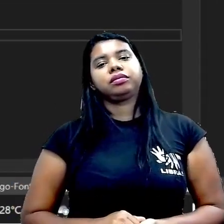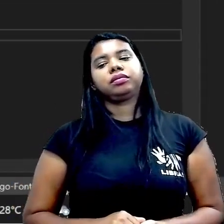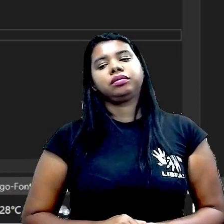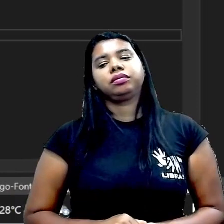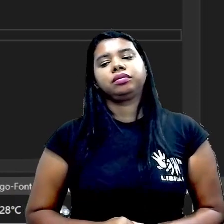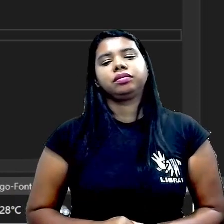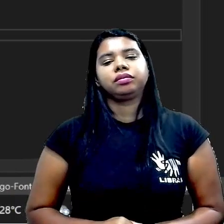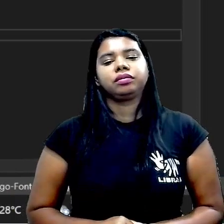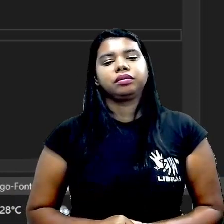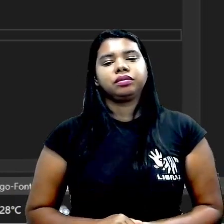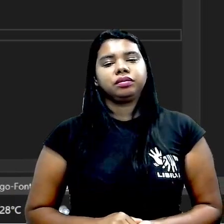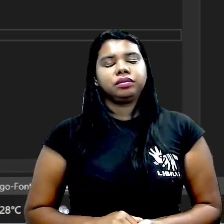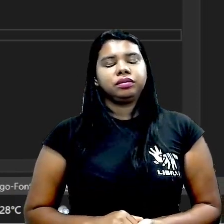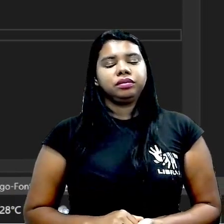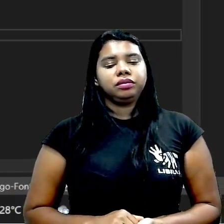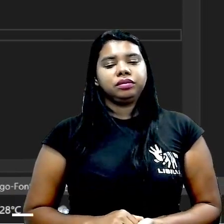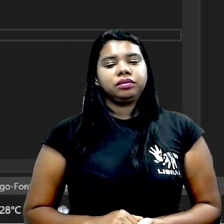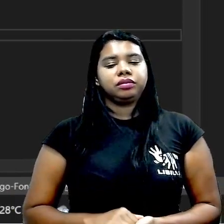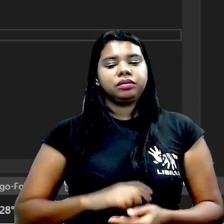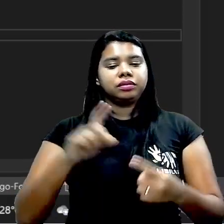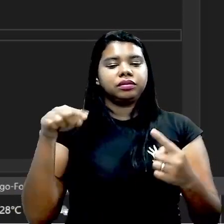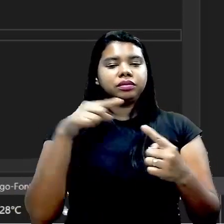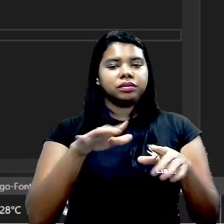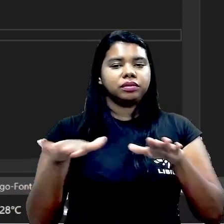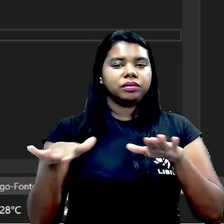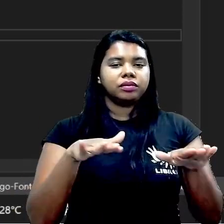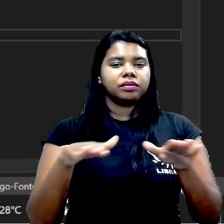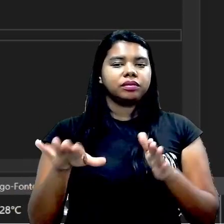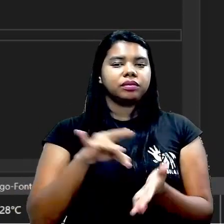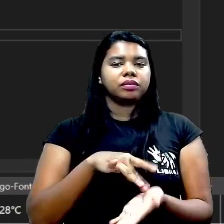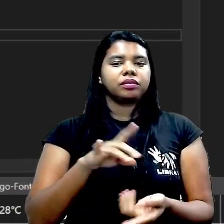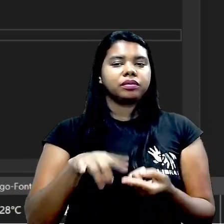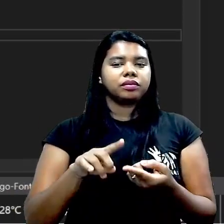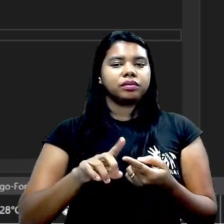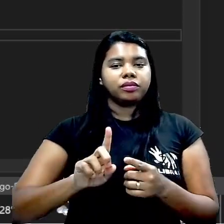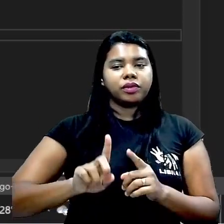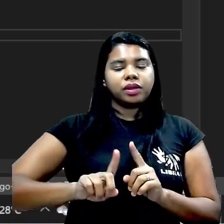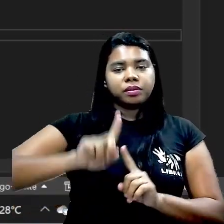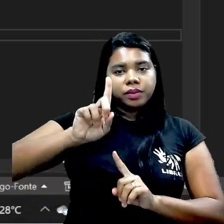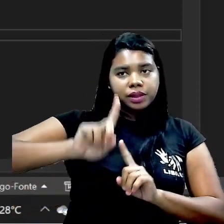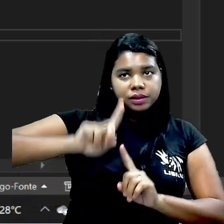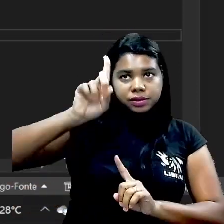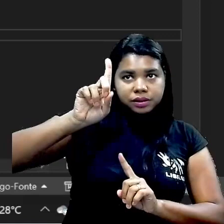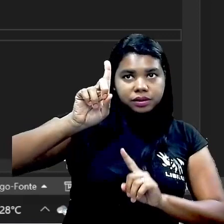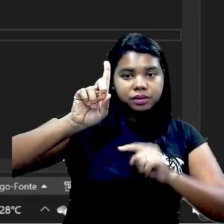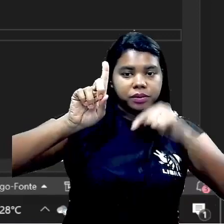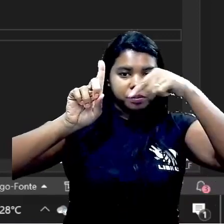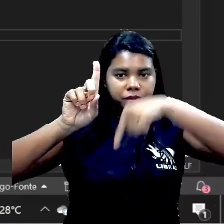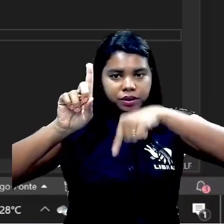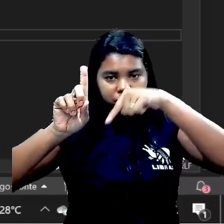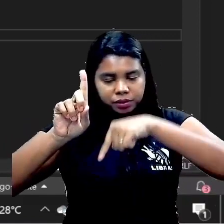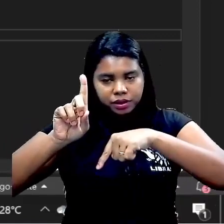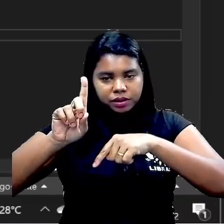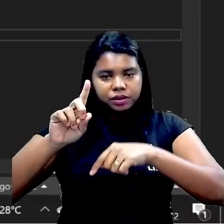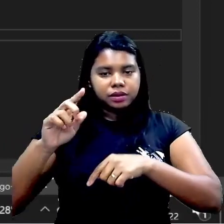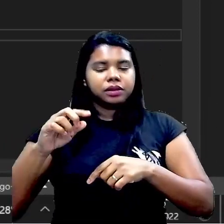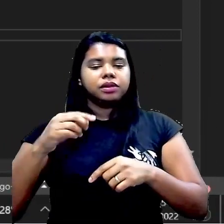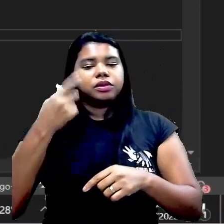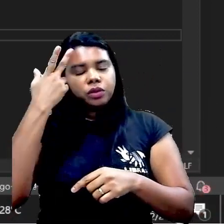apertar no teclado, meu objeto vai se mover. Vou botar aqui, vai se mover para cima quando eu apertar o W. Então eu vou pegar aqui o objeto, Game